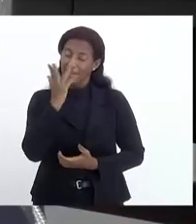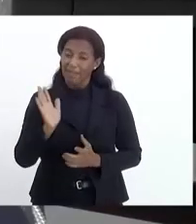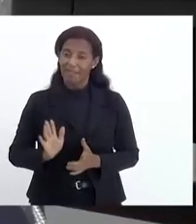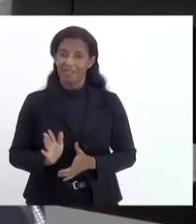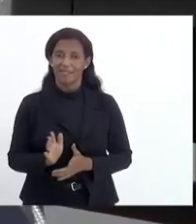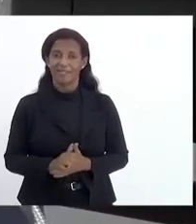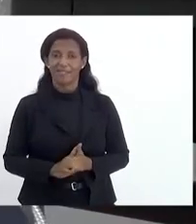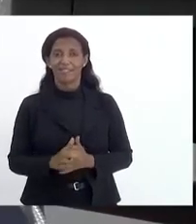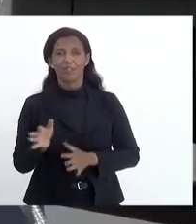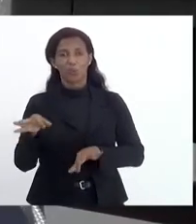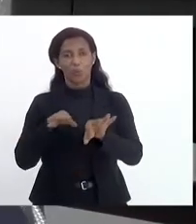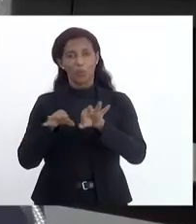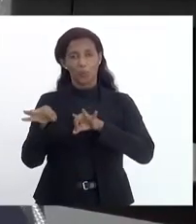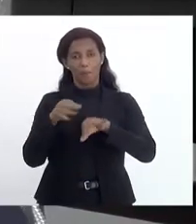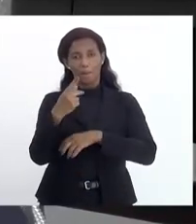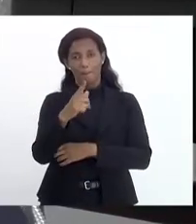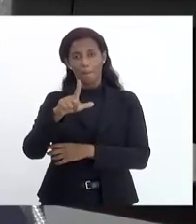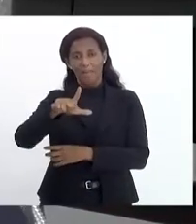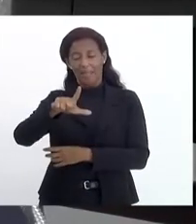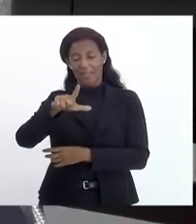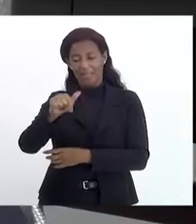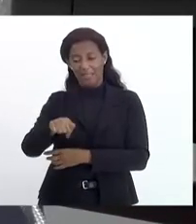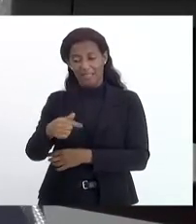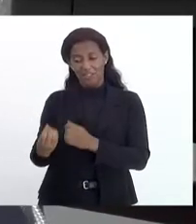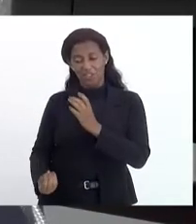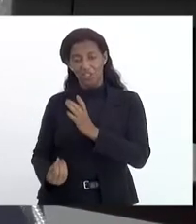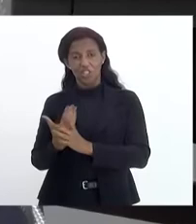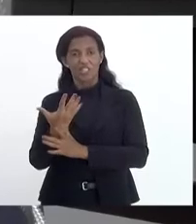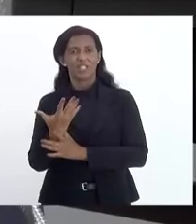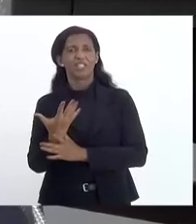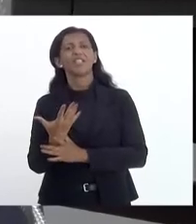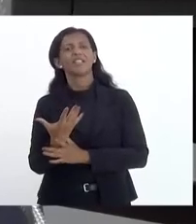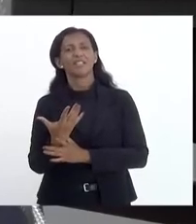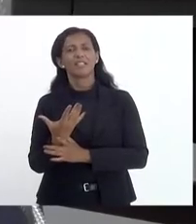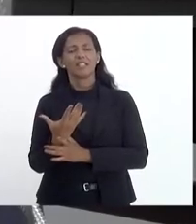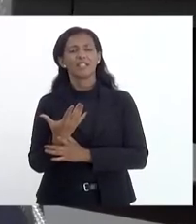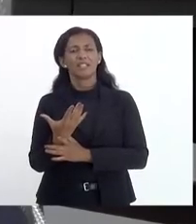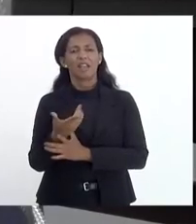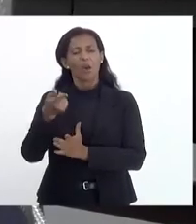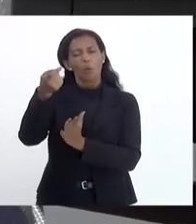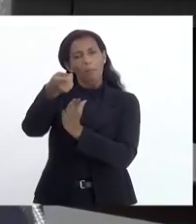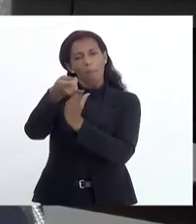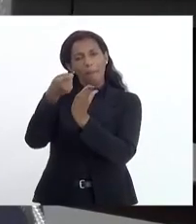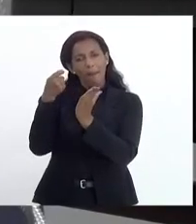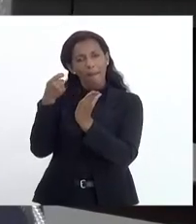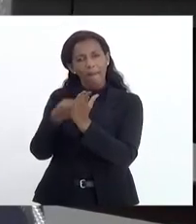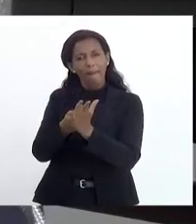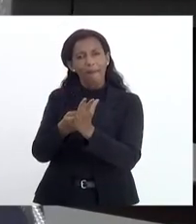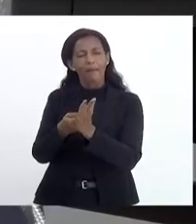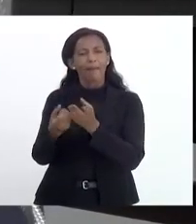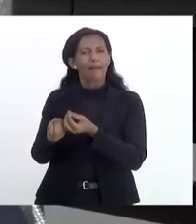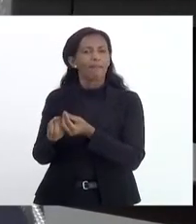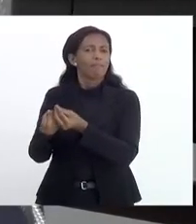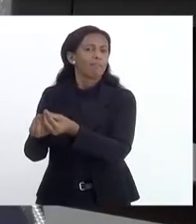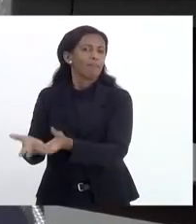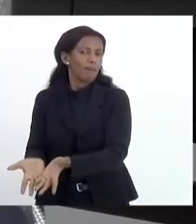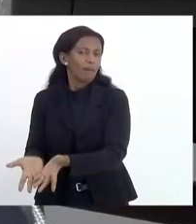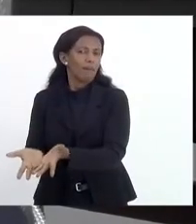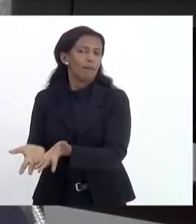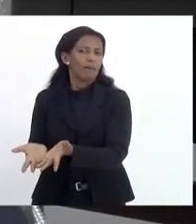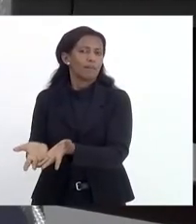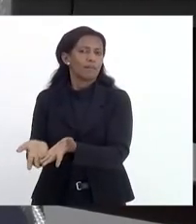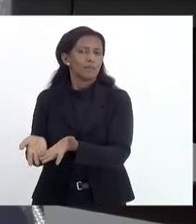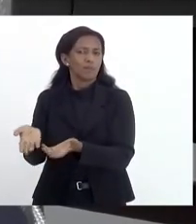Me parece que o projeto é no sentido de criar um rigor, uma regra aqui, utilizando, eventualmente, a